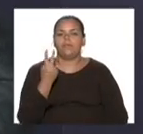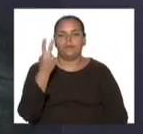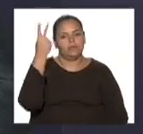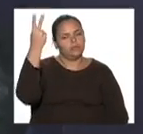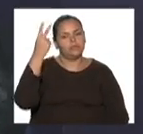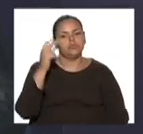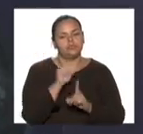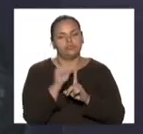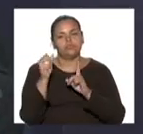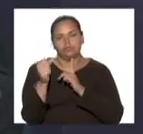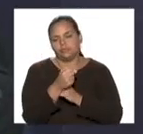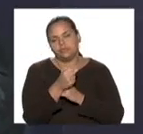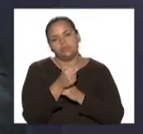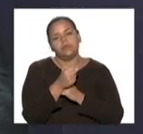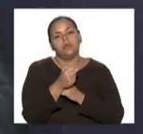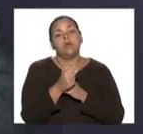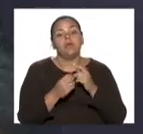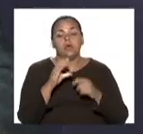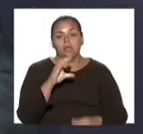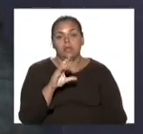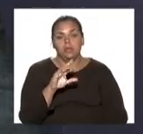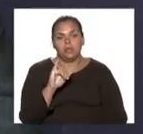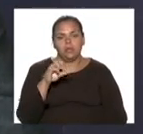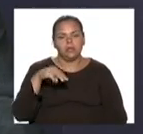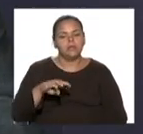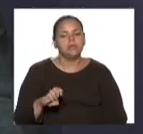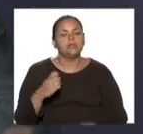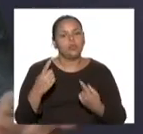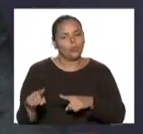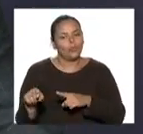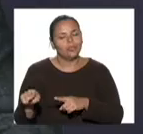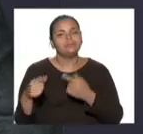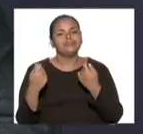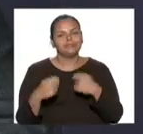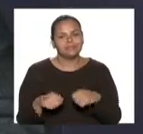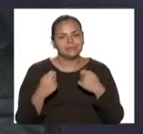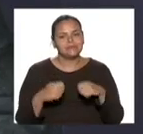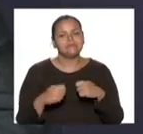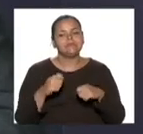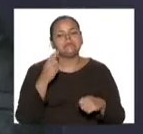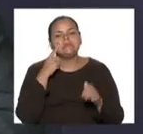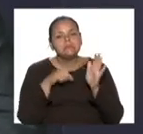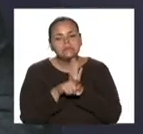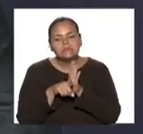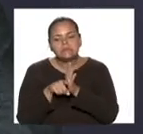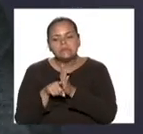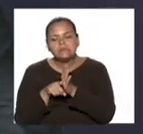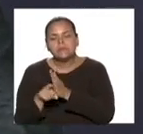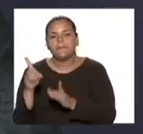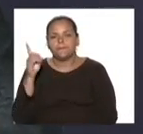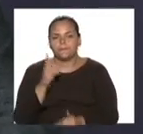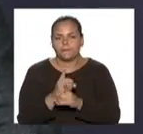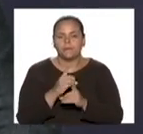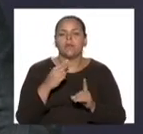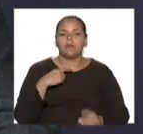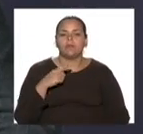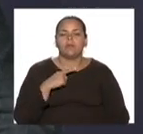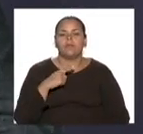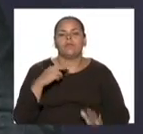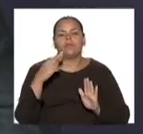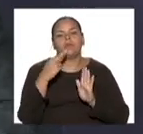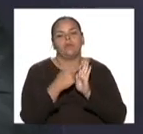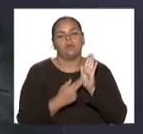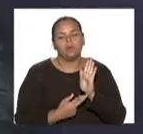a valorização devida pela sociedade. O crime cometido contra ele precisa ser apurado, por isso, quando fizemos o relatório